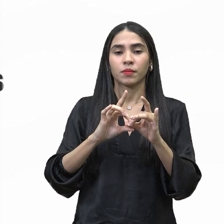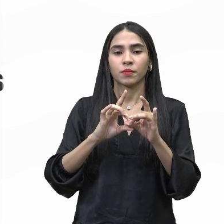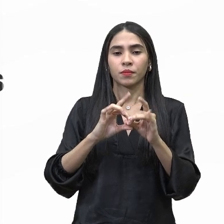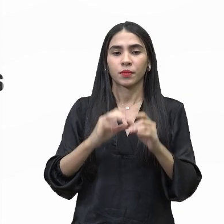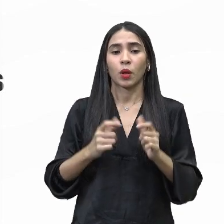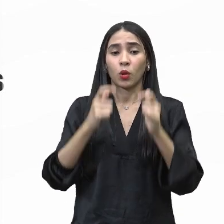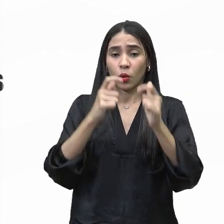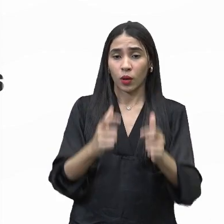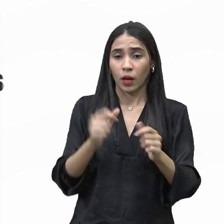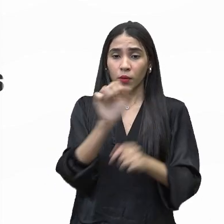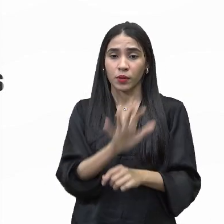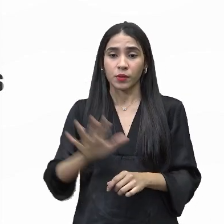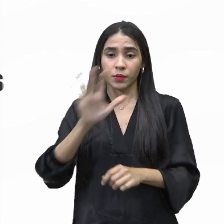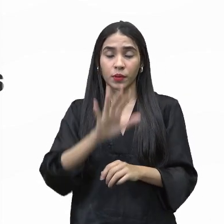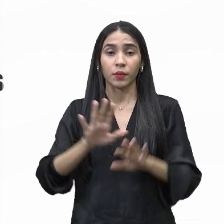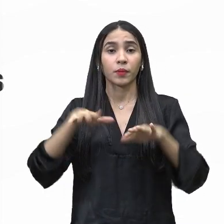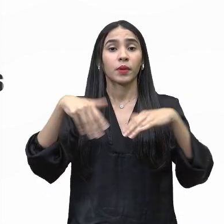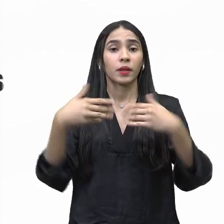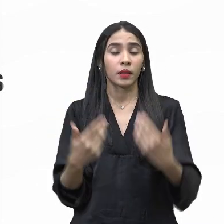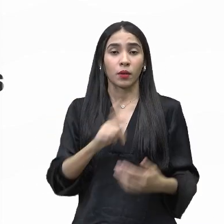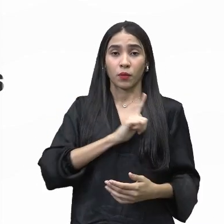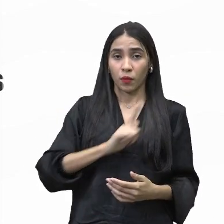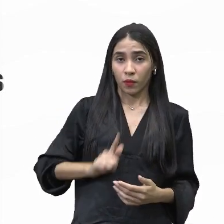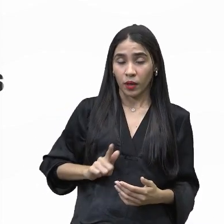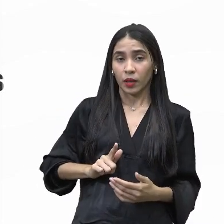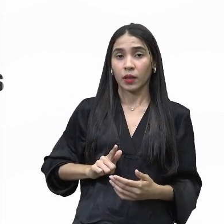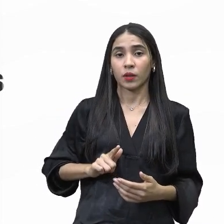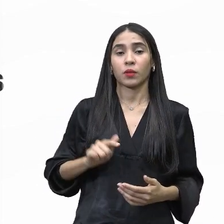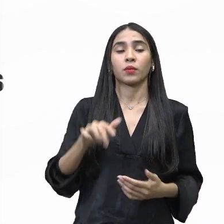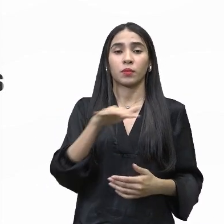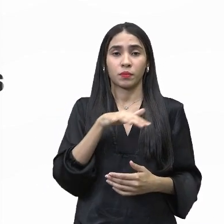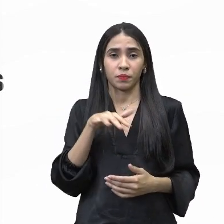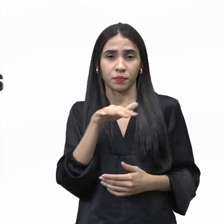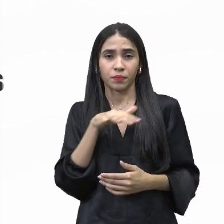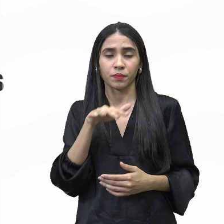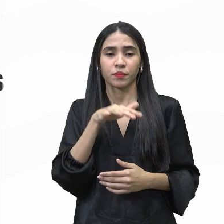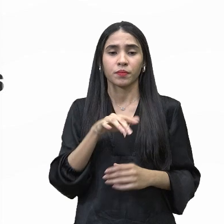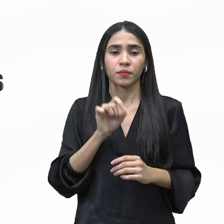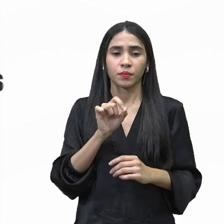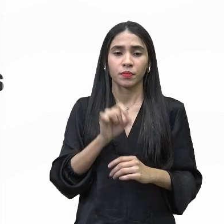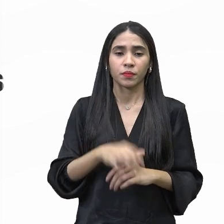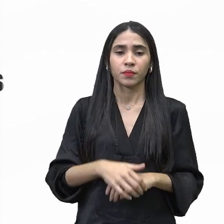e local. Então, os governos regionais vão